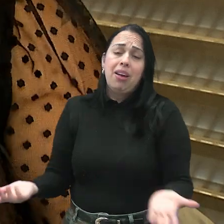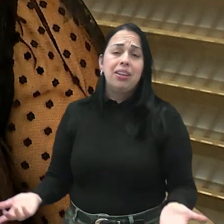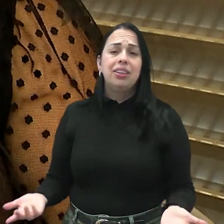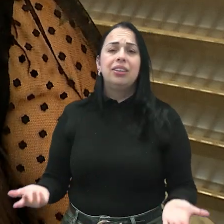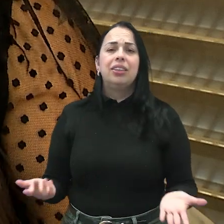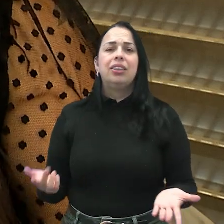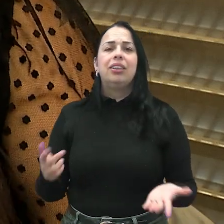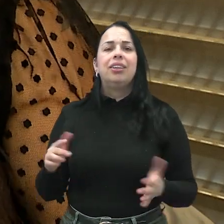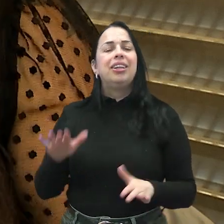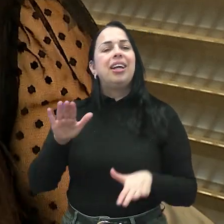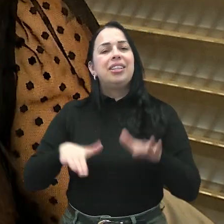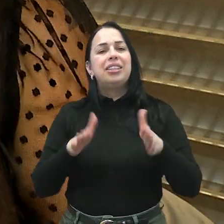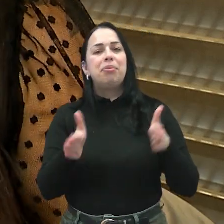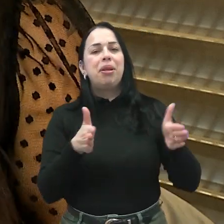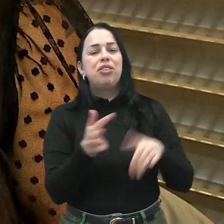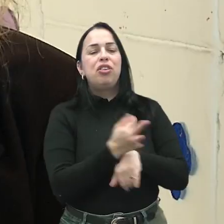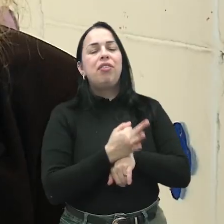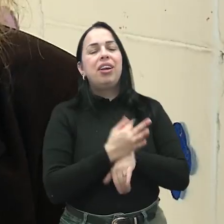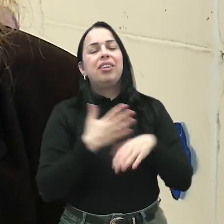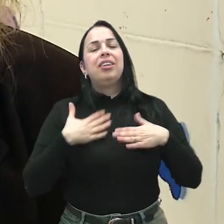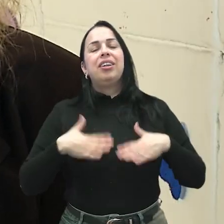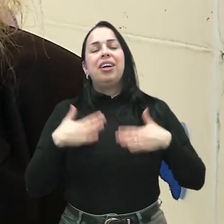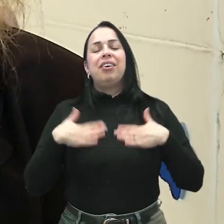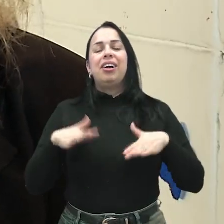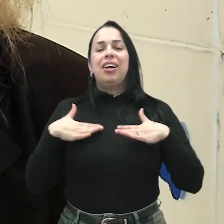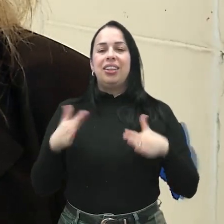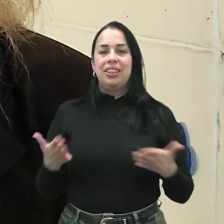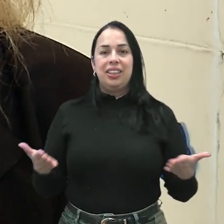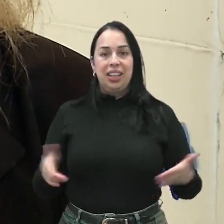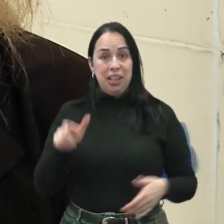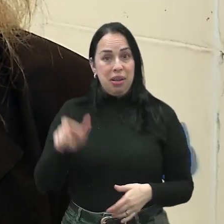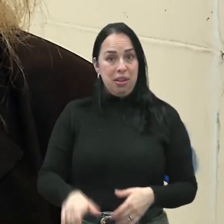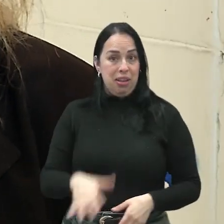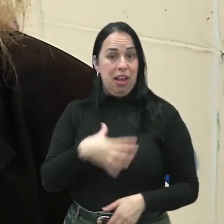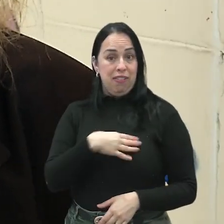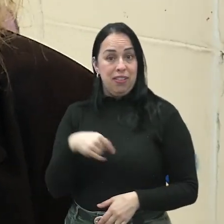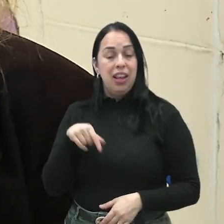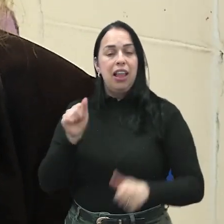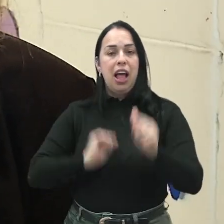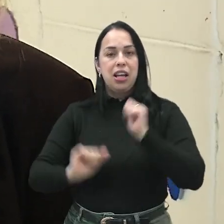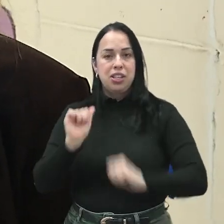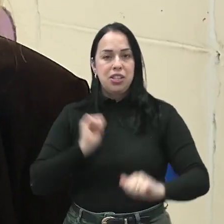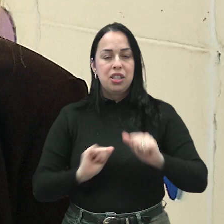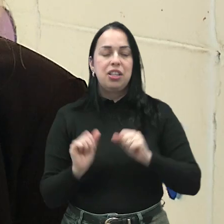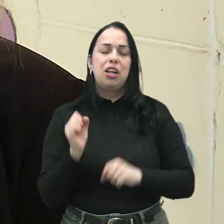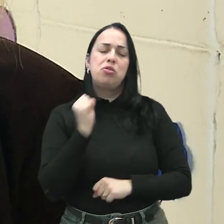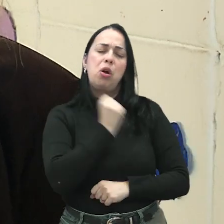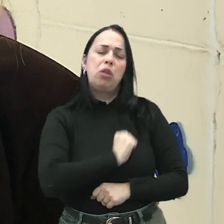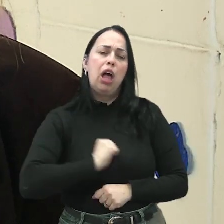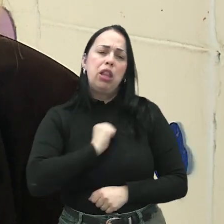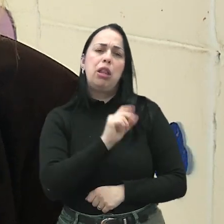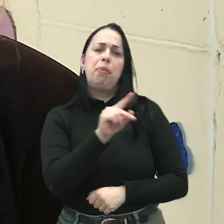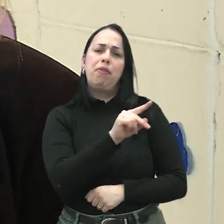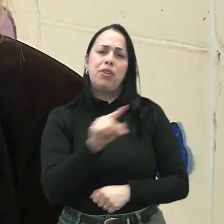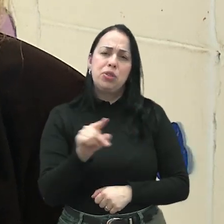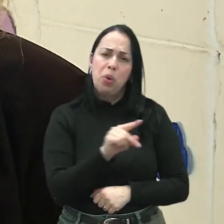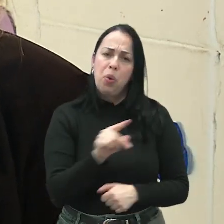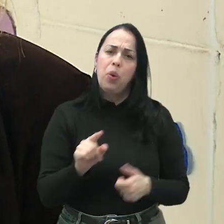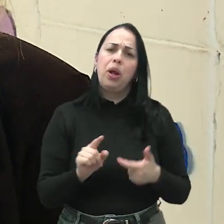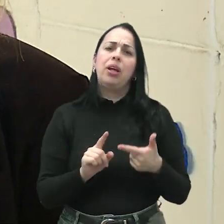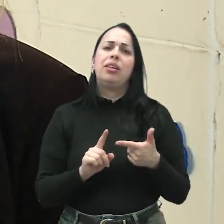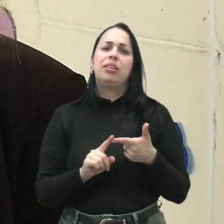acaba relaxando, né? Ela está ansiosa, né? Cria uma expectativa, com saudade da